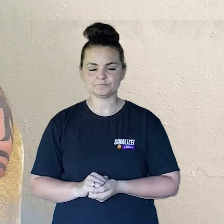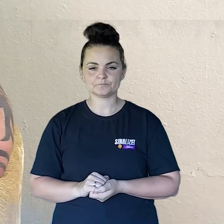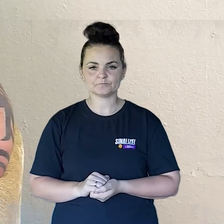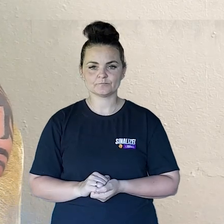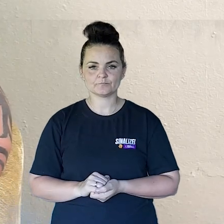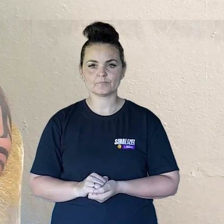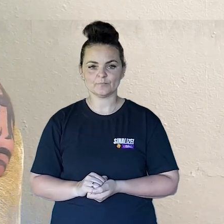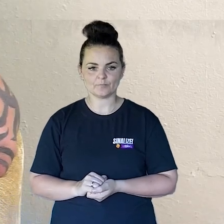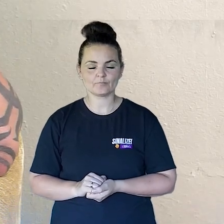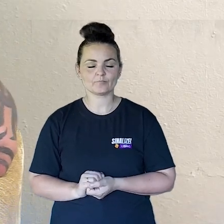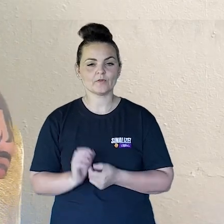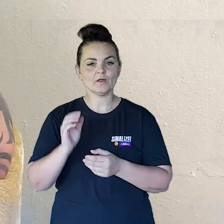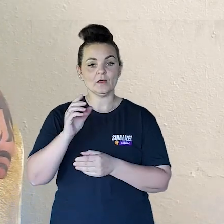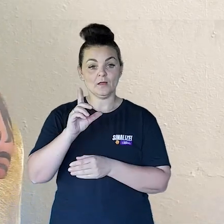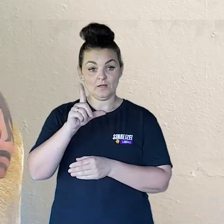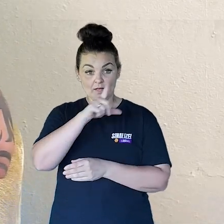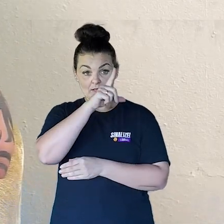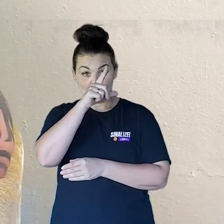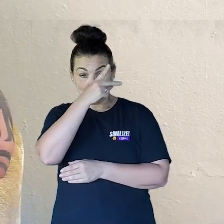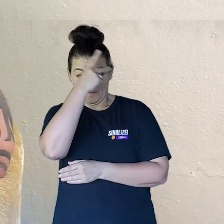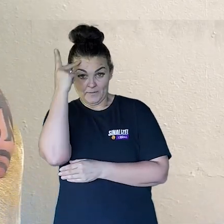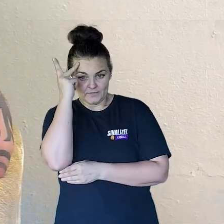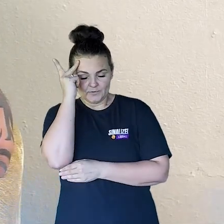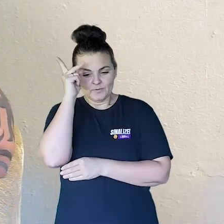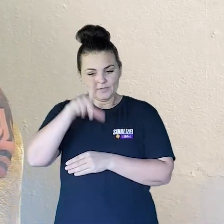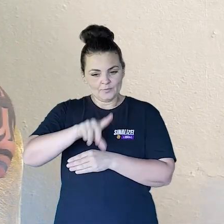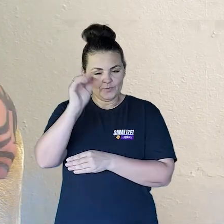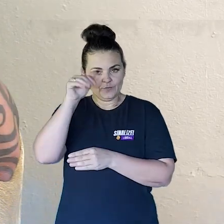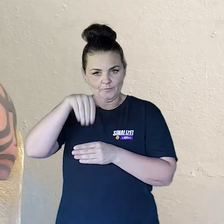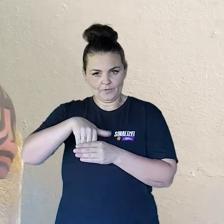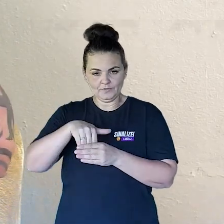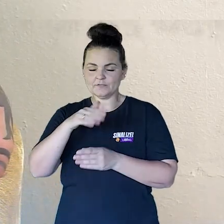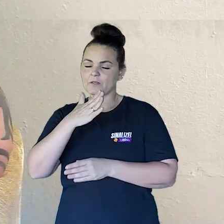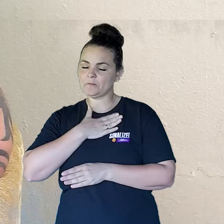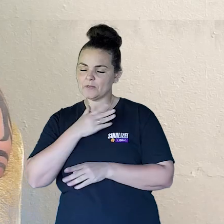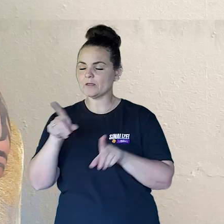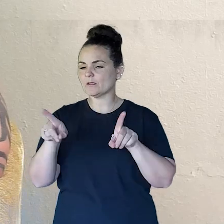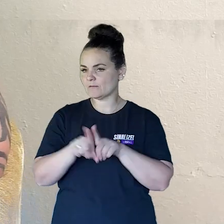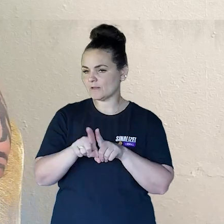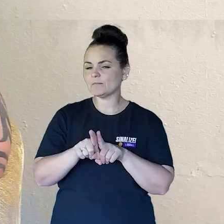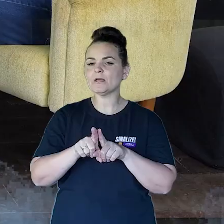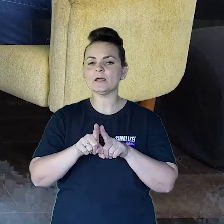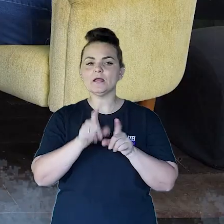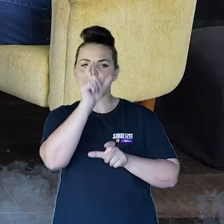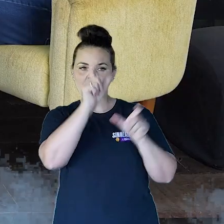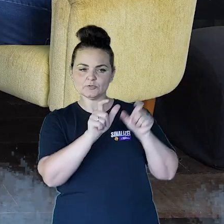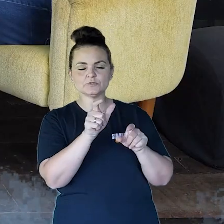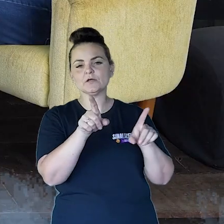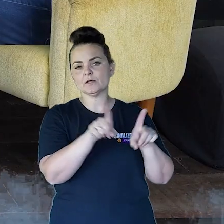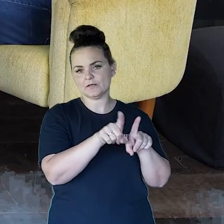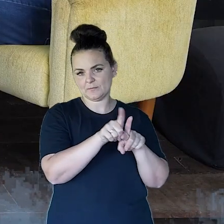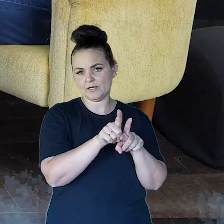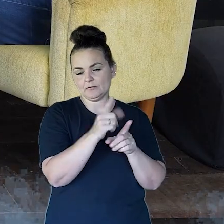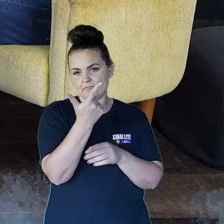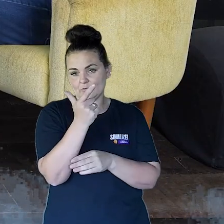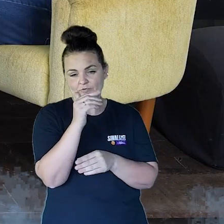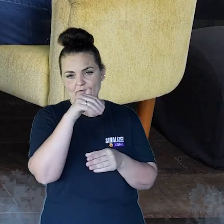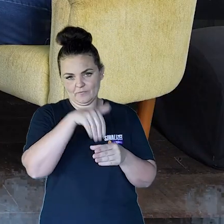cada eleitor que votou em mim, e mesmo aqueles que não votaram, pode ter certeza disso. Trabalho aqui não vai